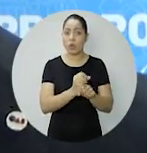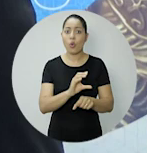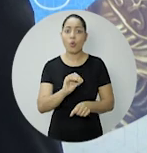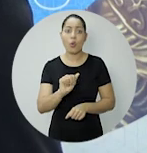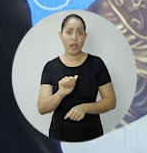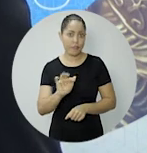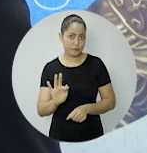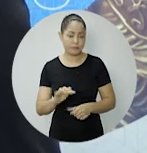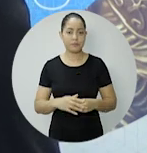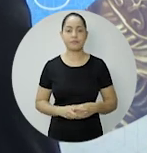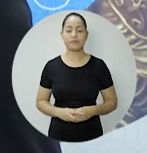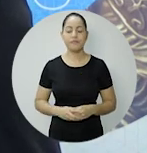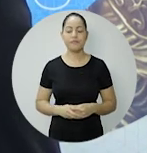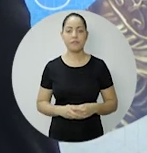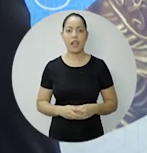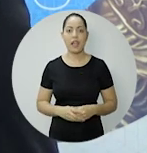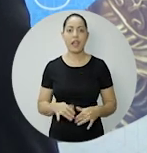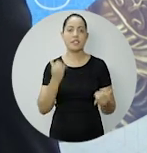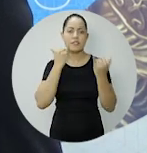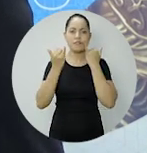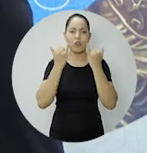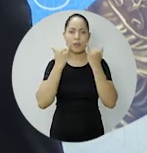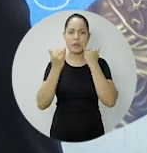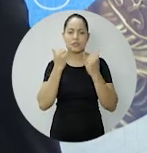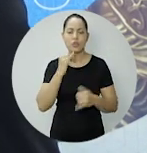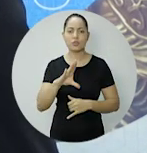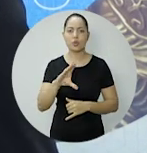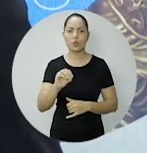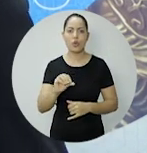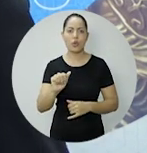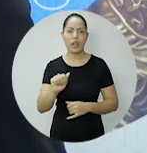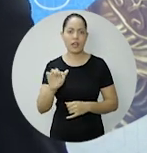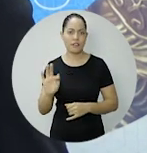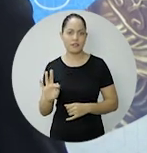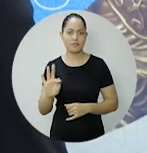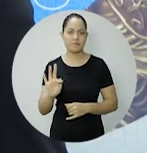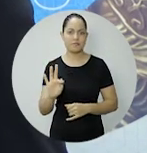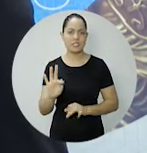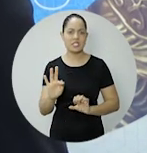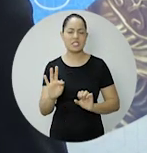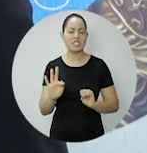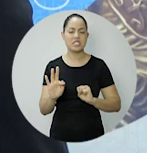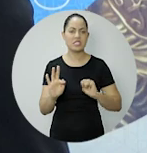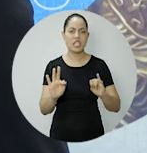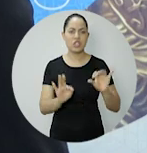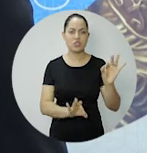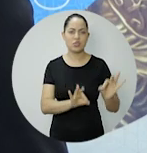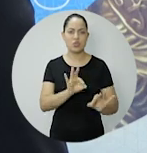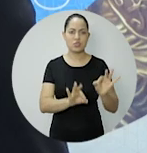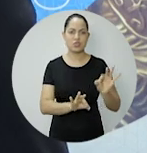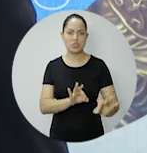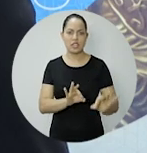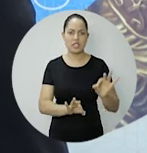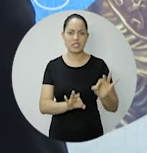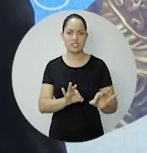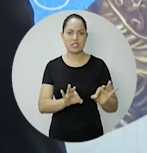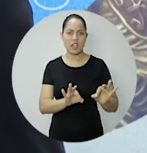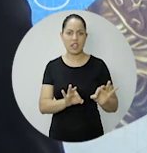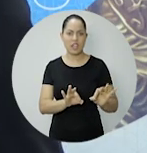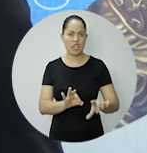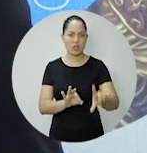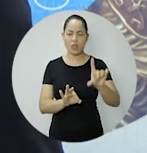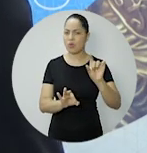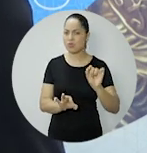COAF. A utilização das informações obtidas pelo COAF sem ordem judicial é